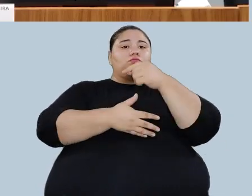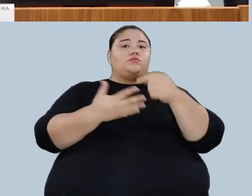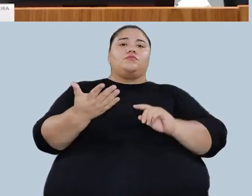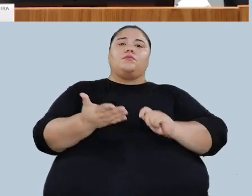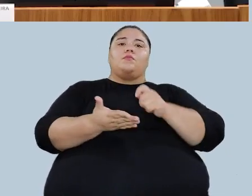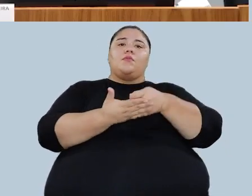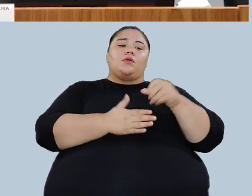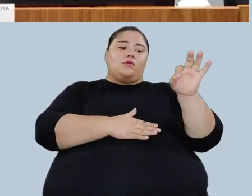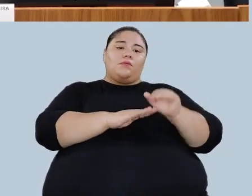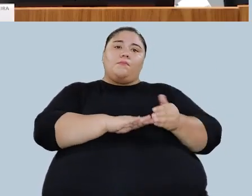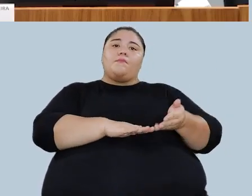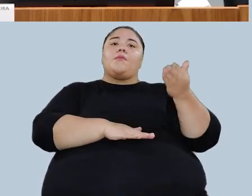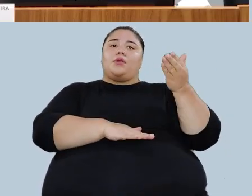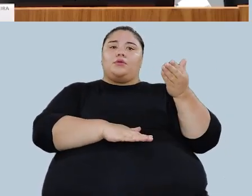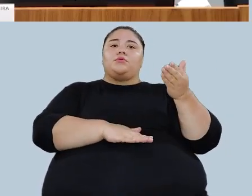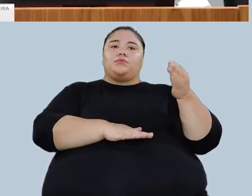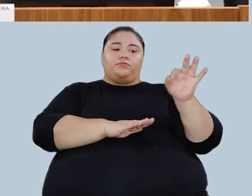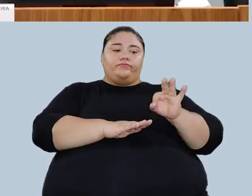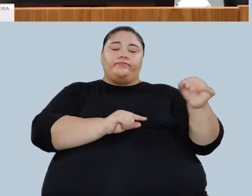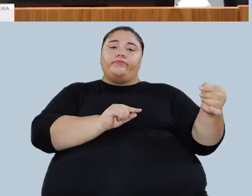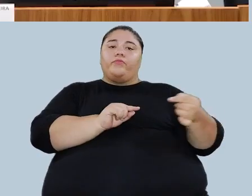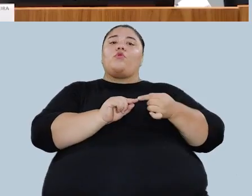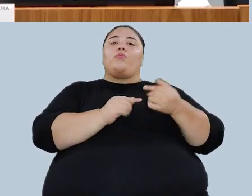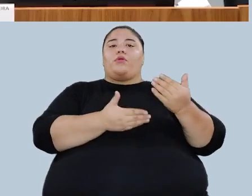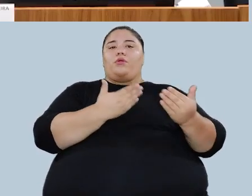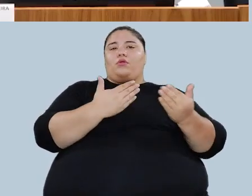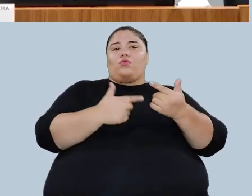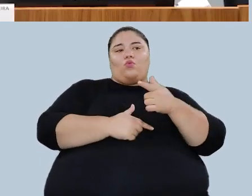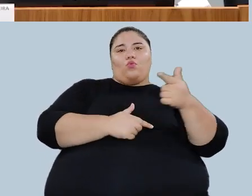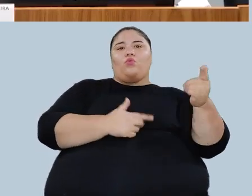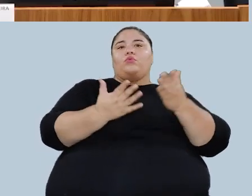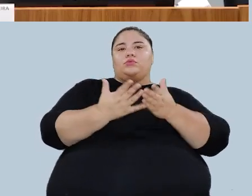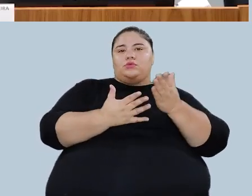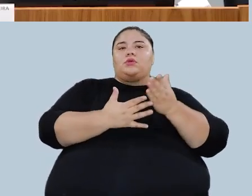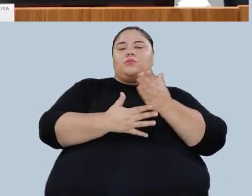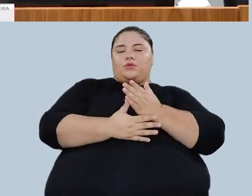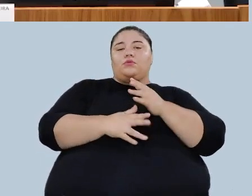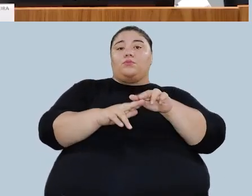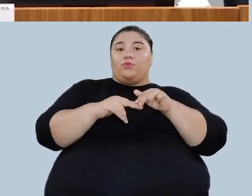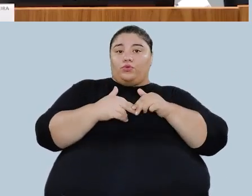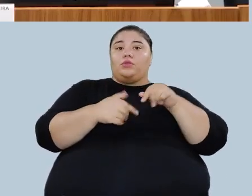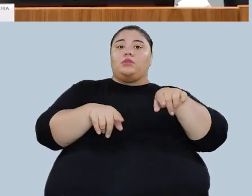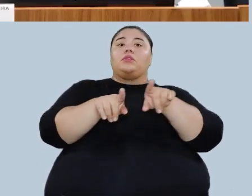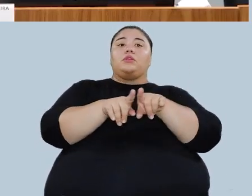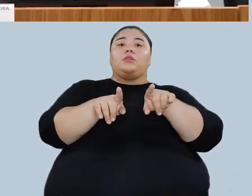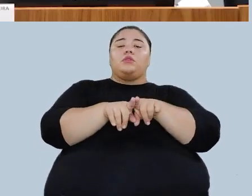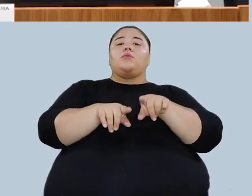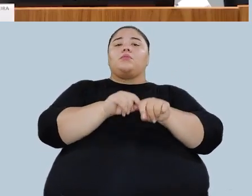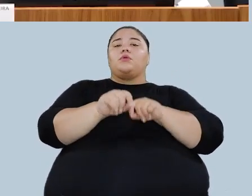vai pagar uma alíquota aumentada exponencial em comparação com os demais segmentos, né? Então, isso